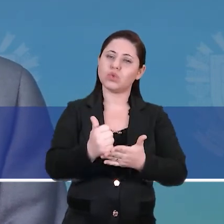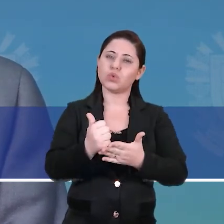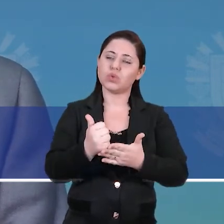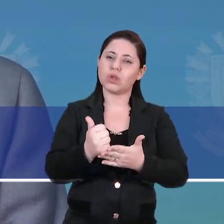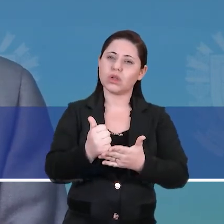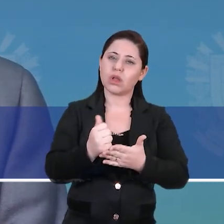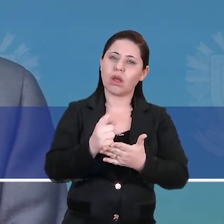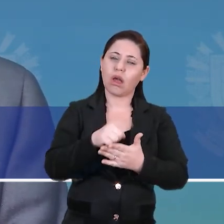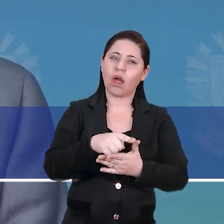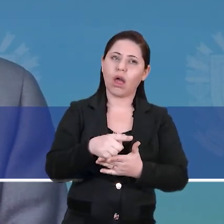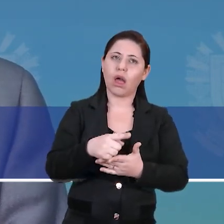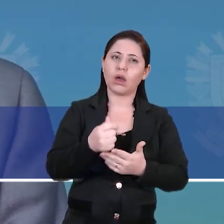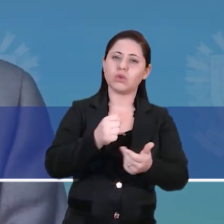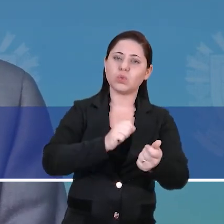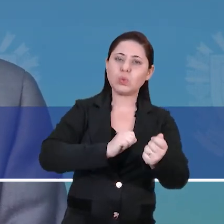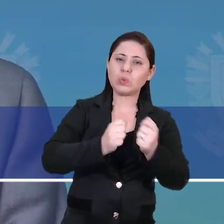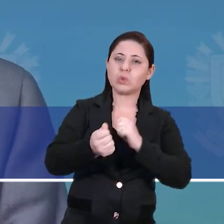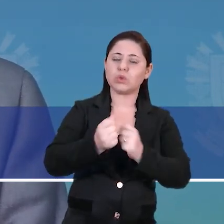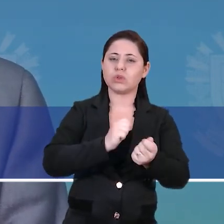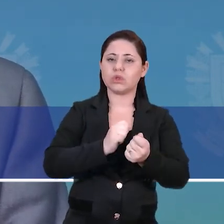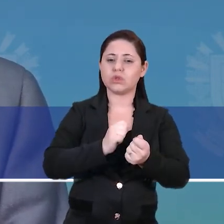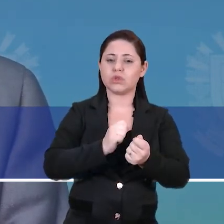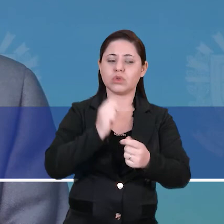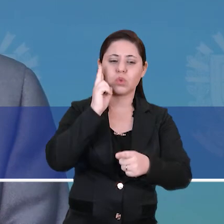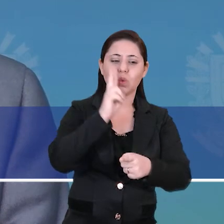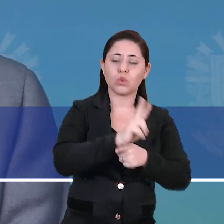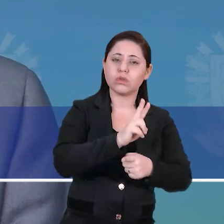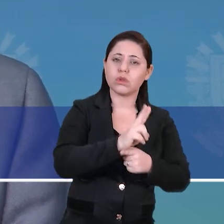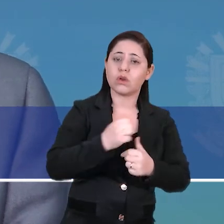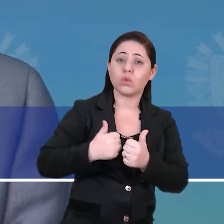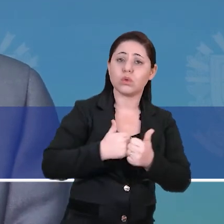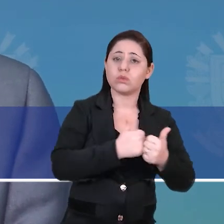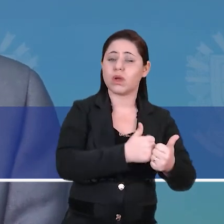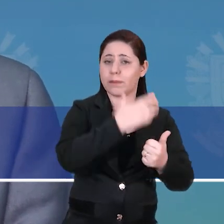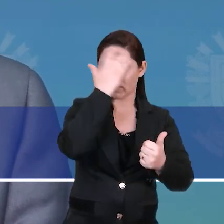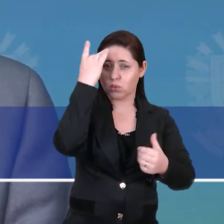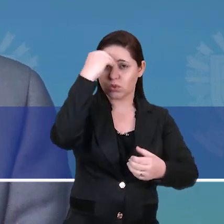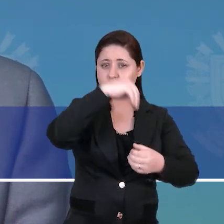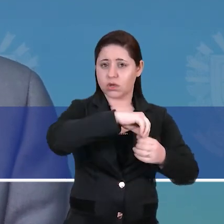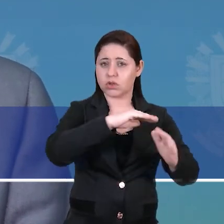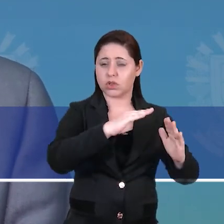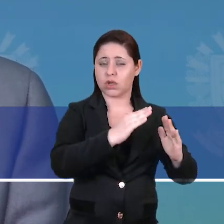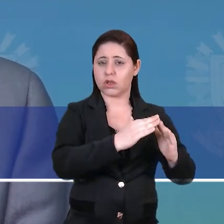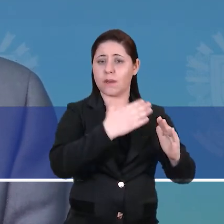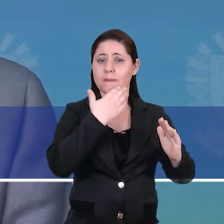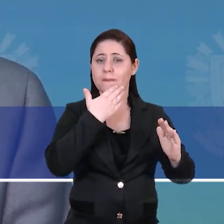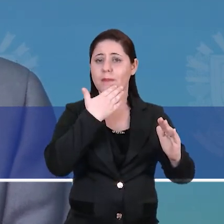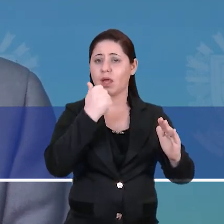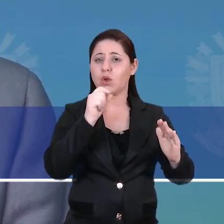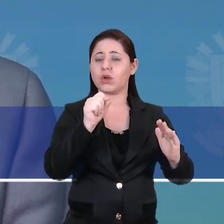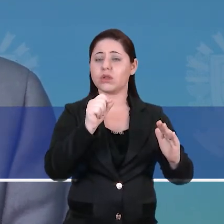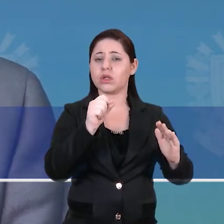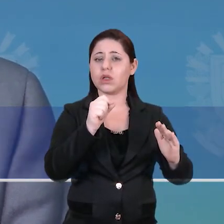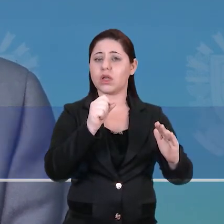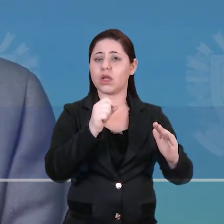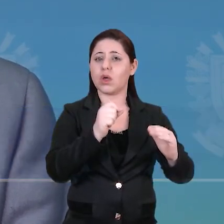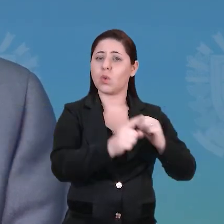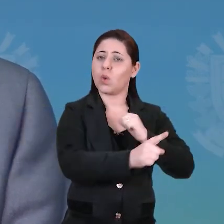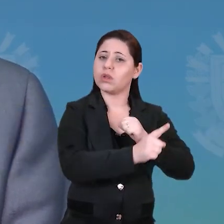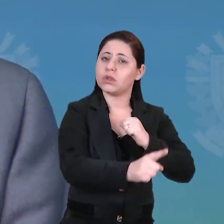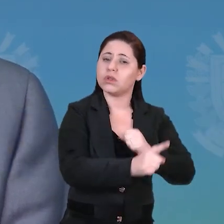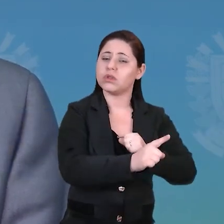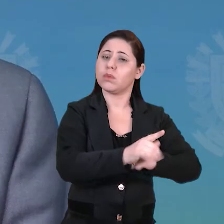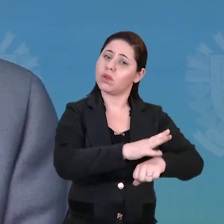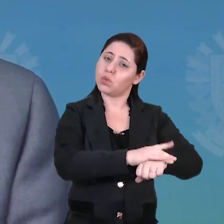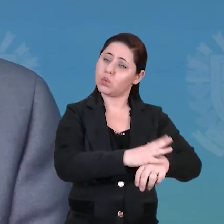essa medida de acompanhar as pessoas em casa, traria melhorias no atendimento a